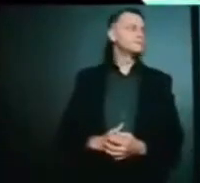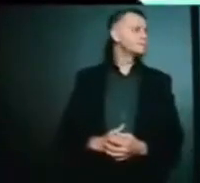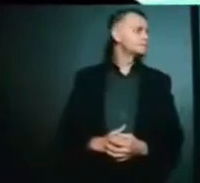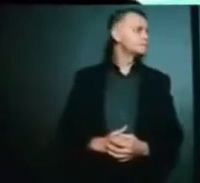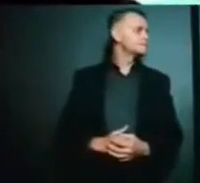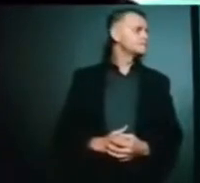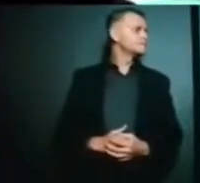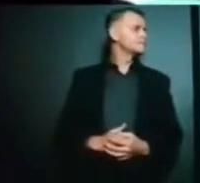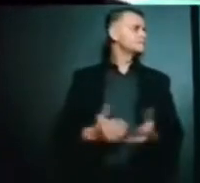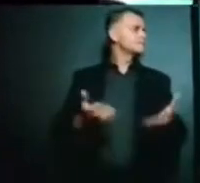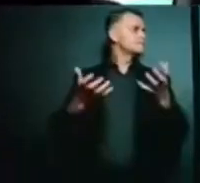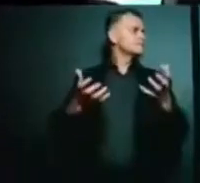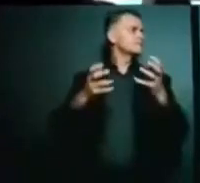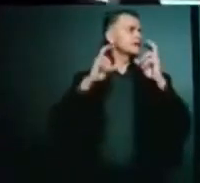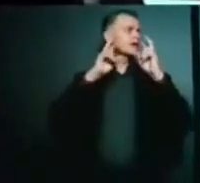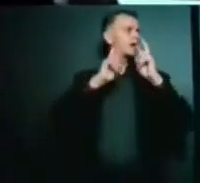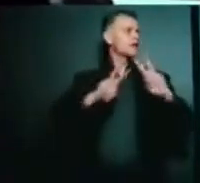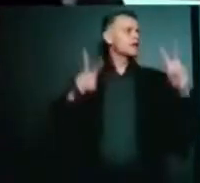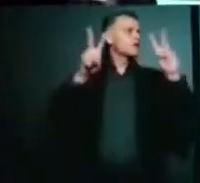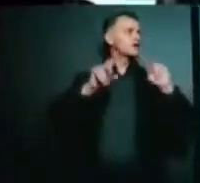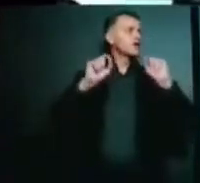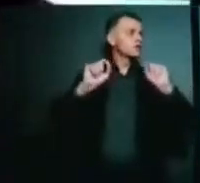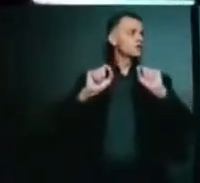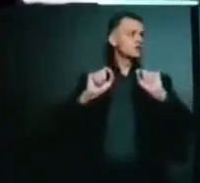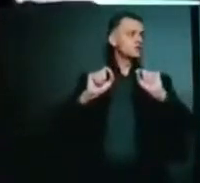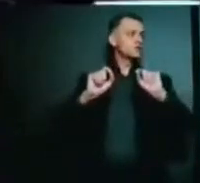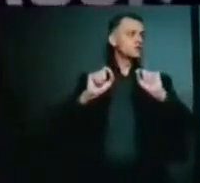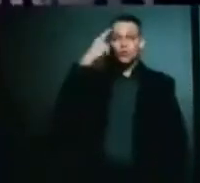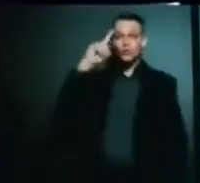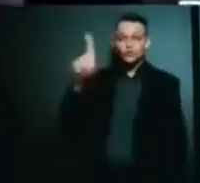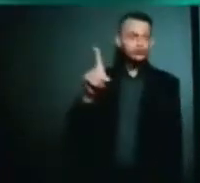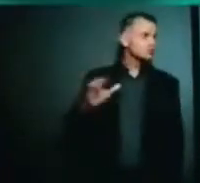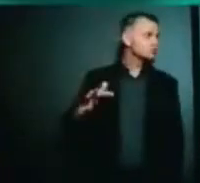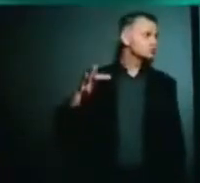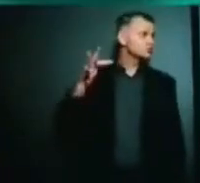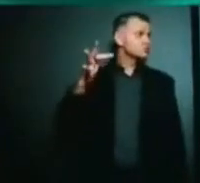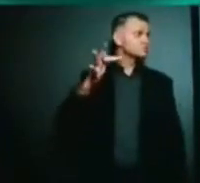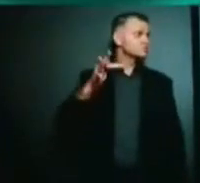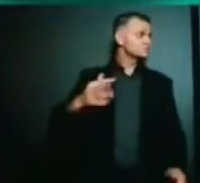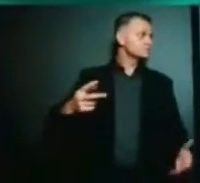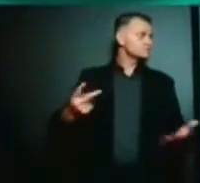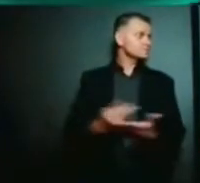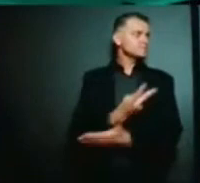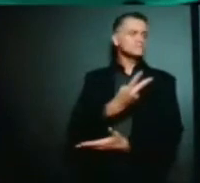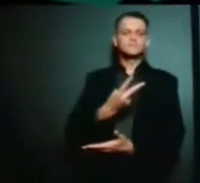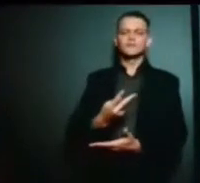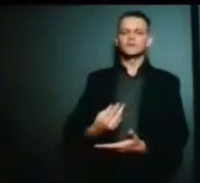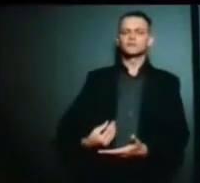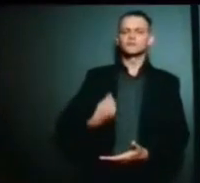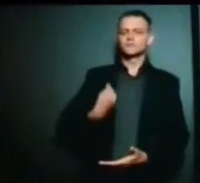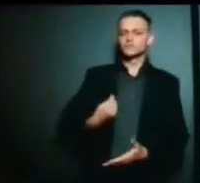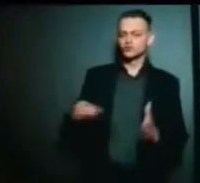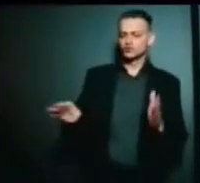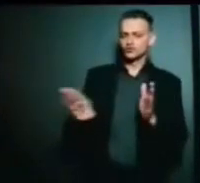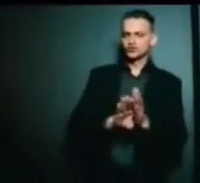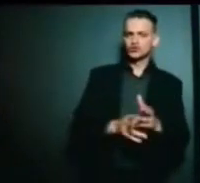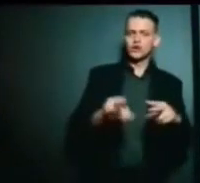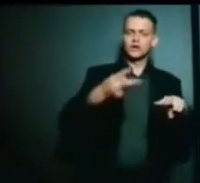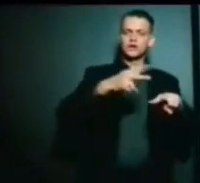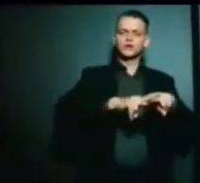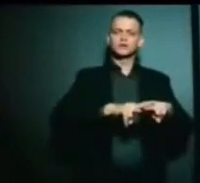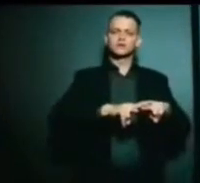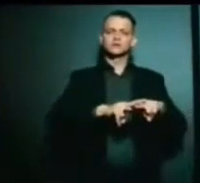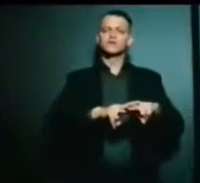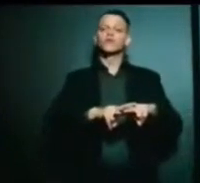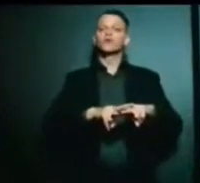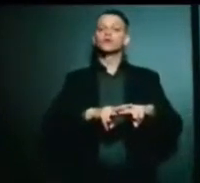E eu quero ver se um dia esse tipo de comportamento chegar e prender uma